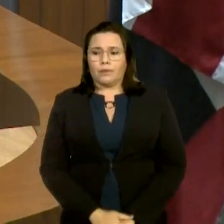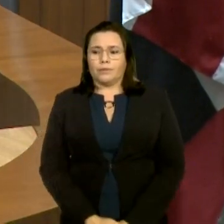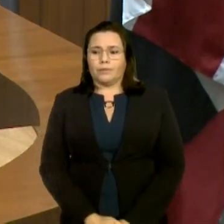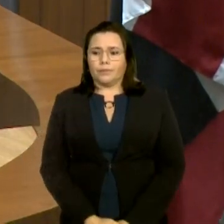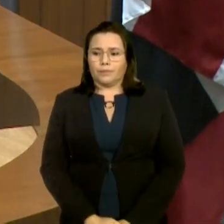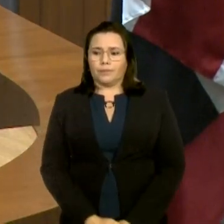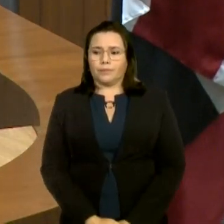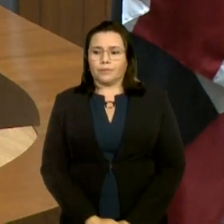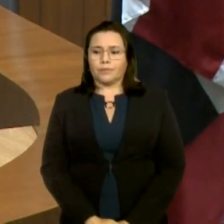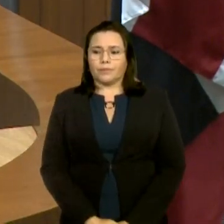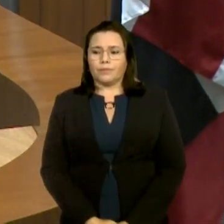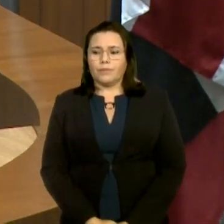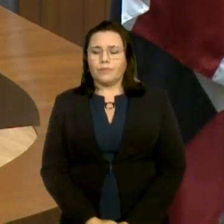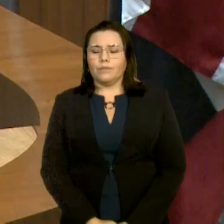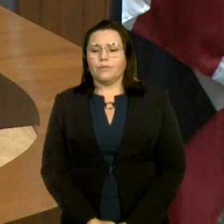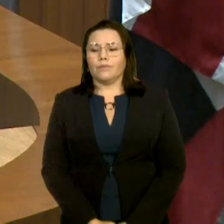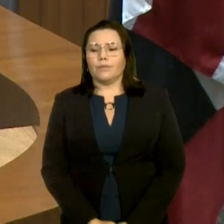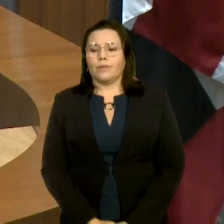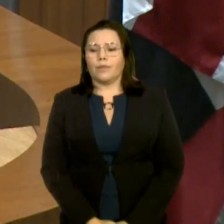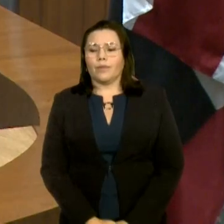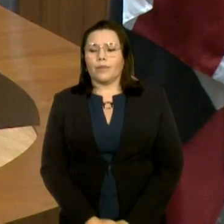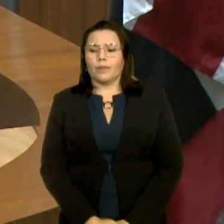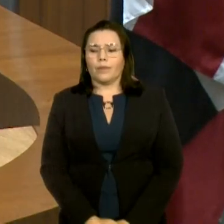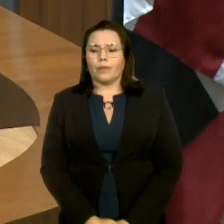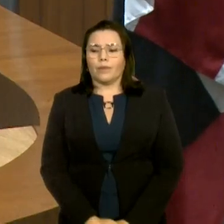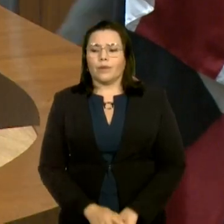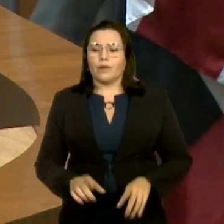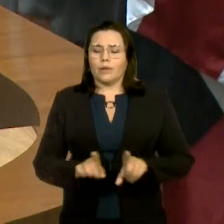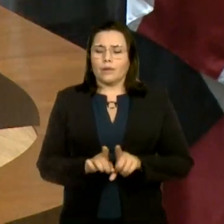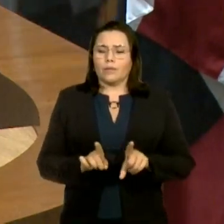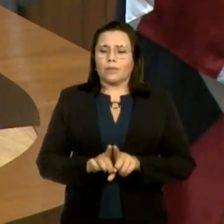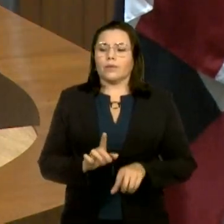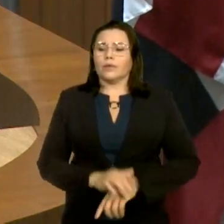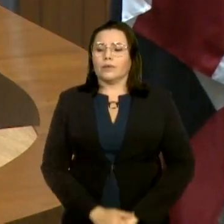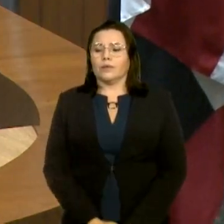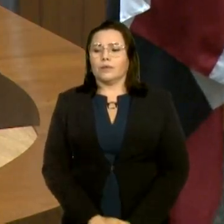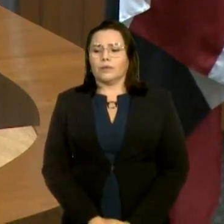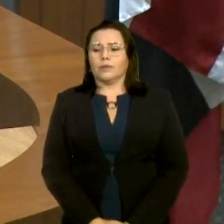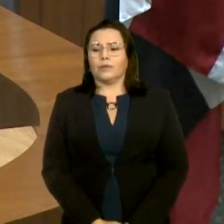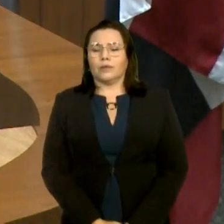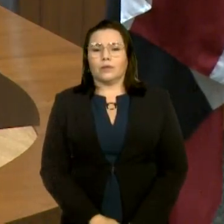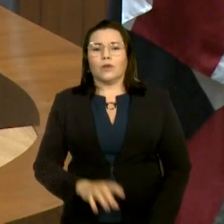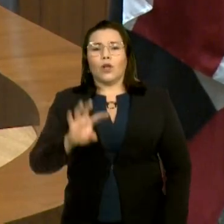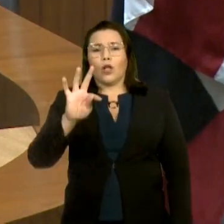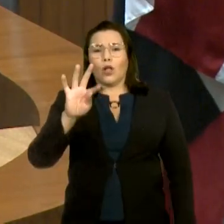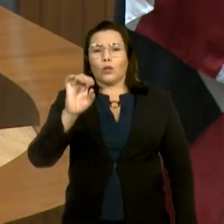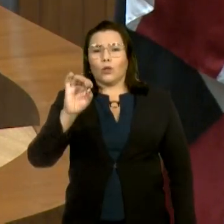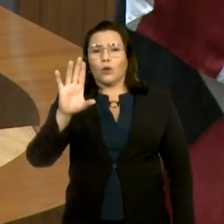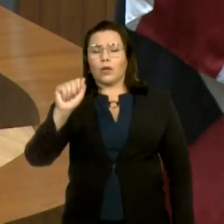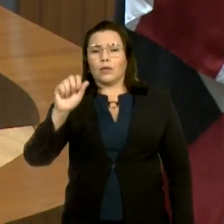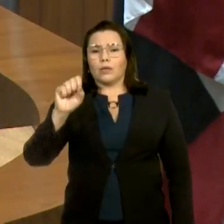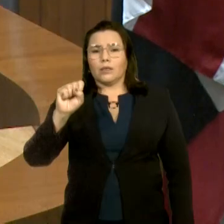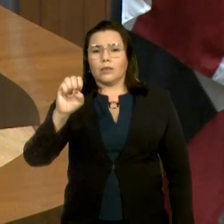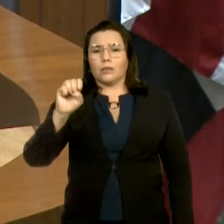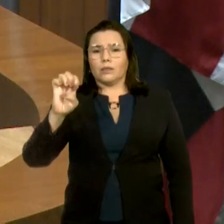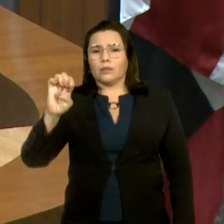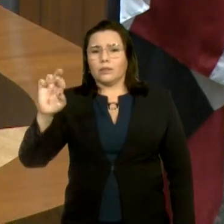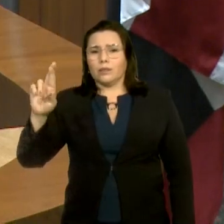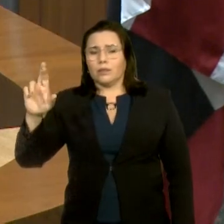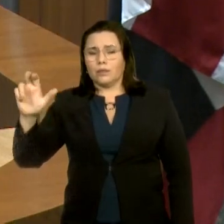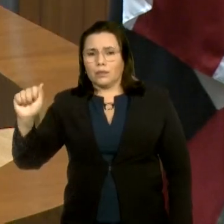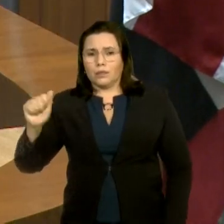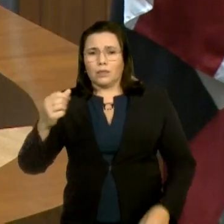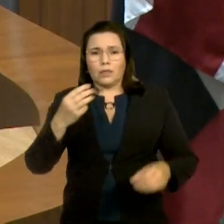Silveira destaco a reeleição do prefeito toca Serra lá na cidade de